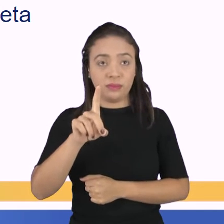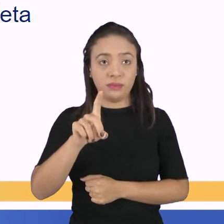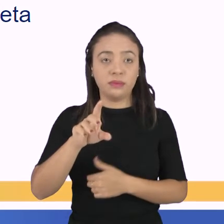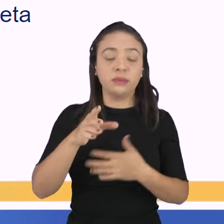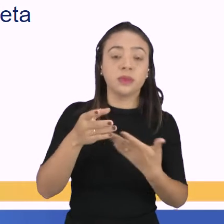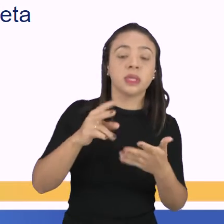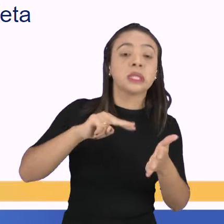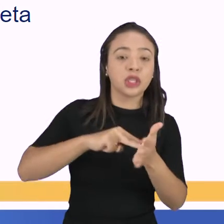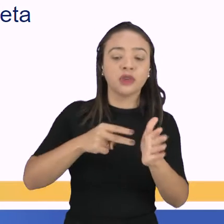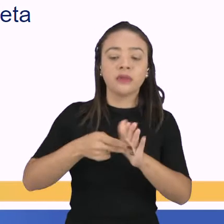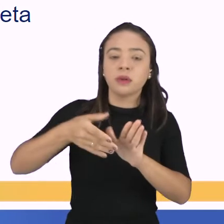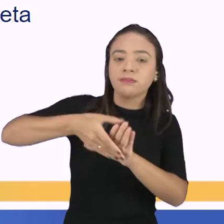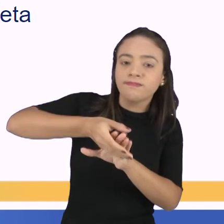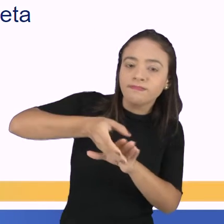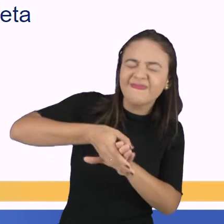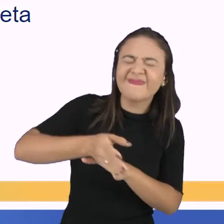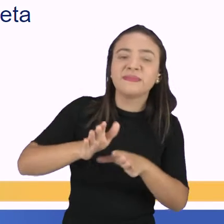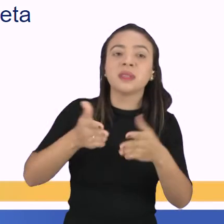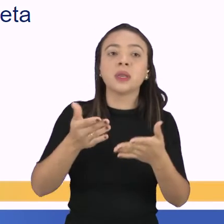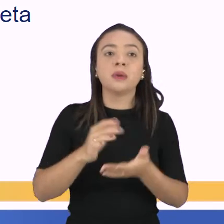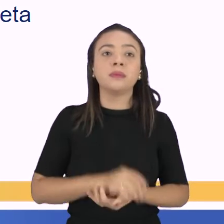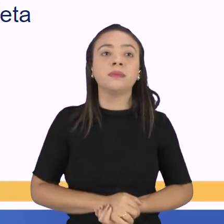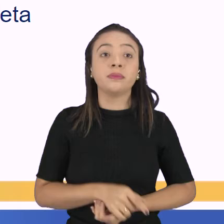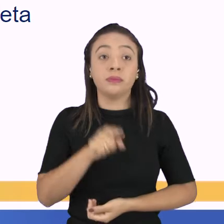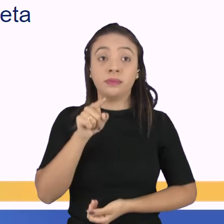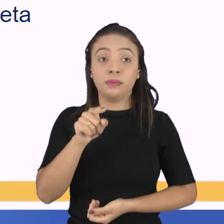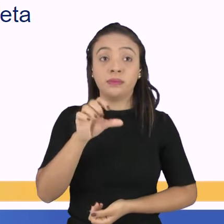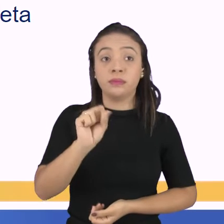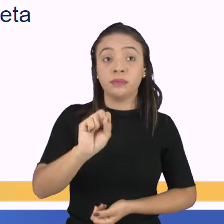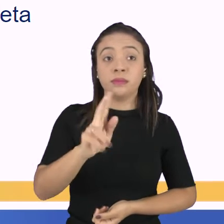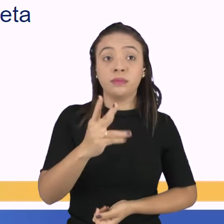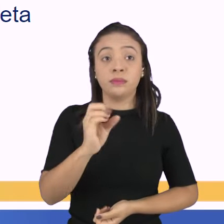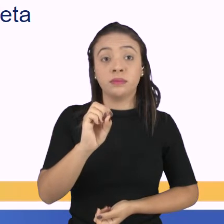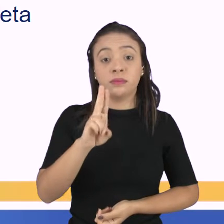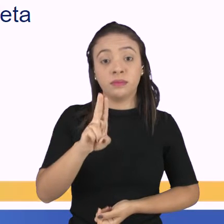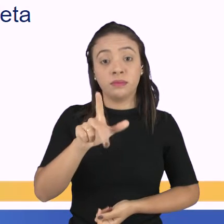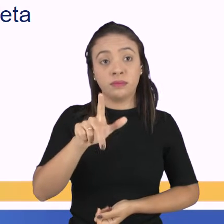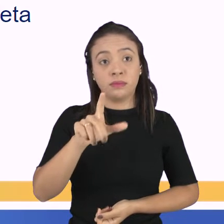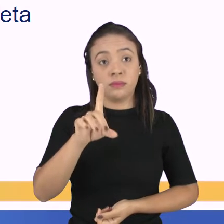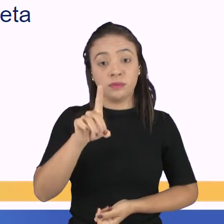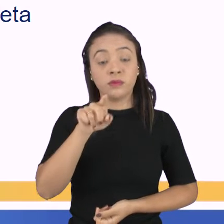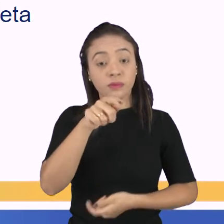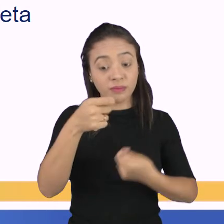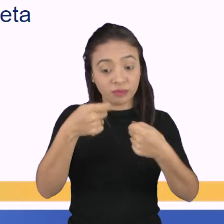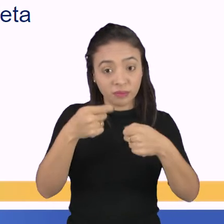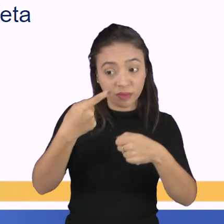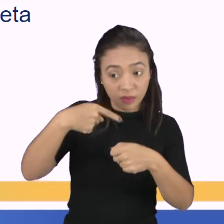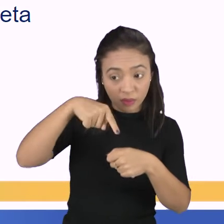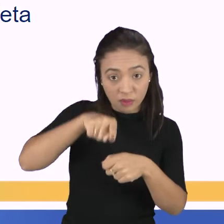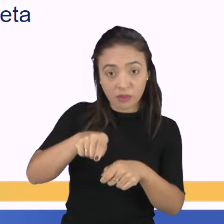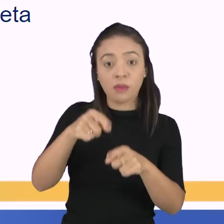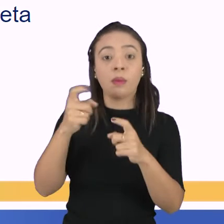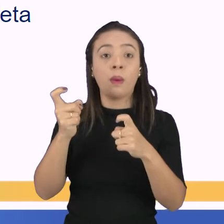para aconselhar. Então, you should see a doctor. Você deveria ver um